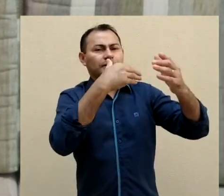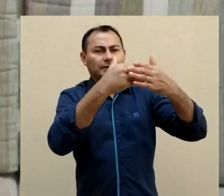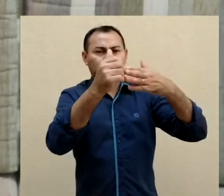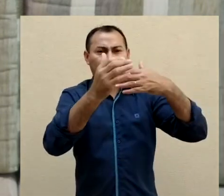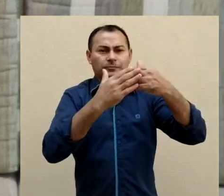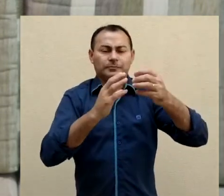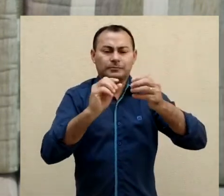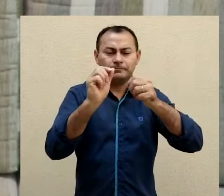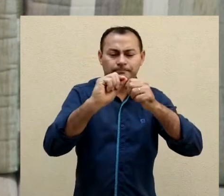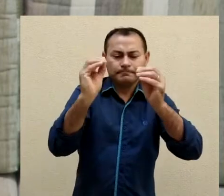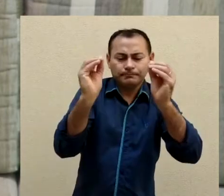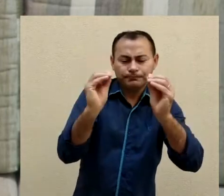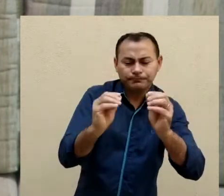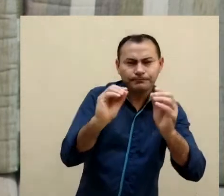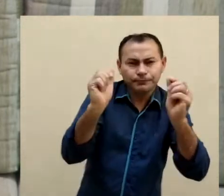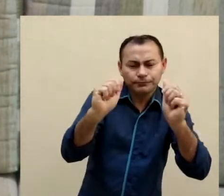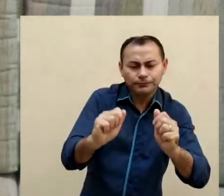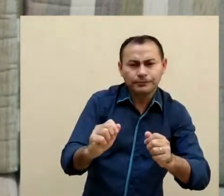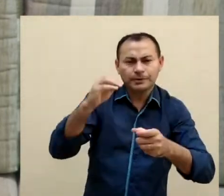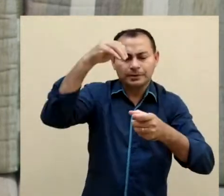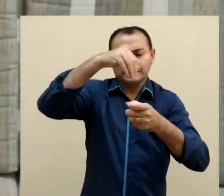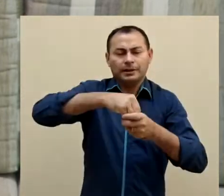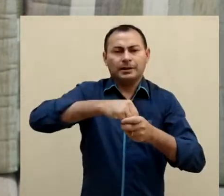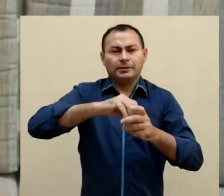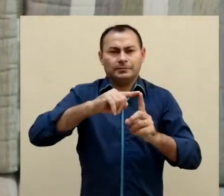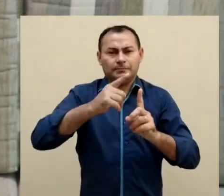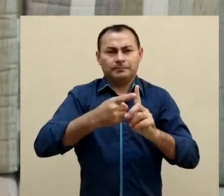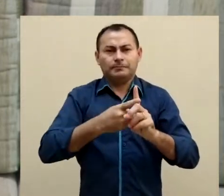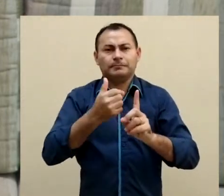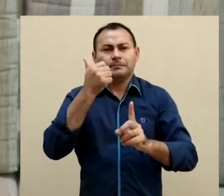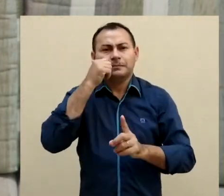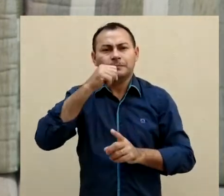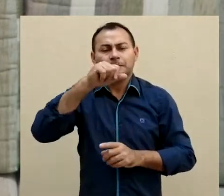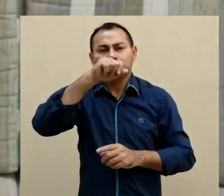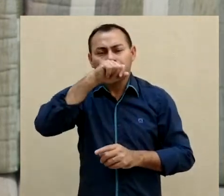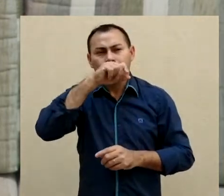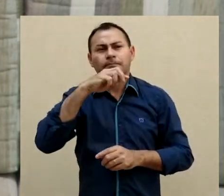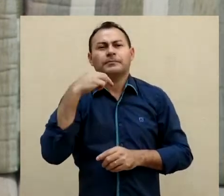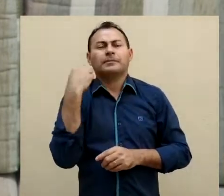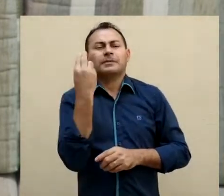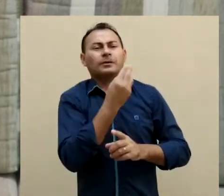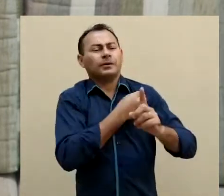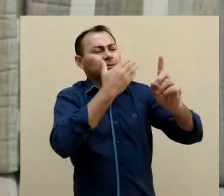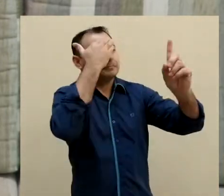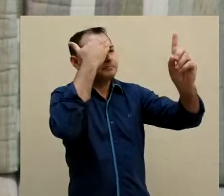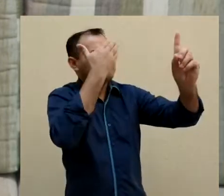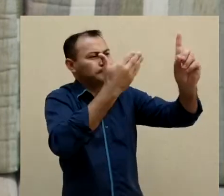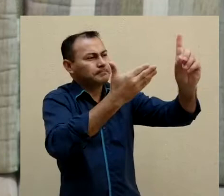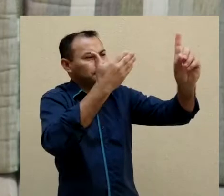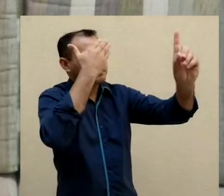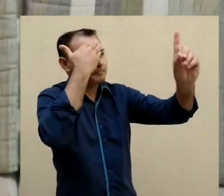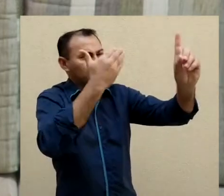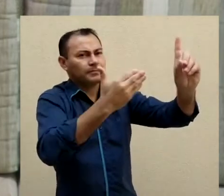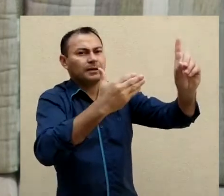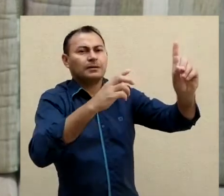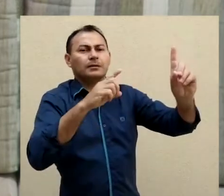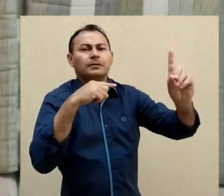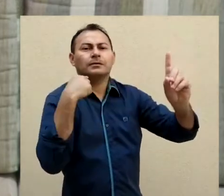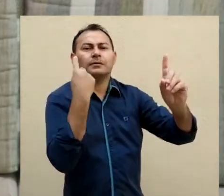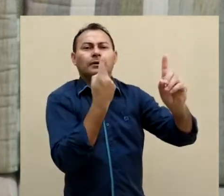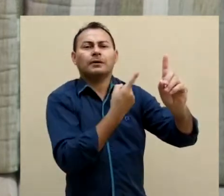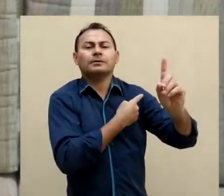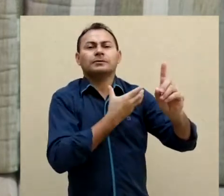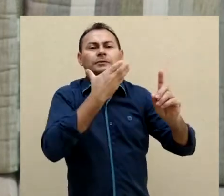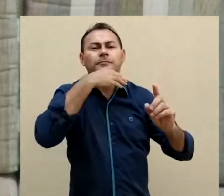Vossas mãos nos moldaram desde o ventre materno. Nós vos agradecemos